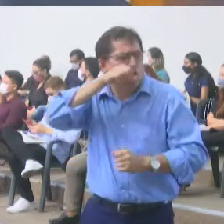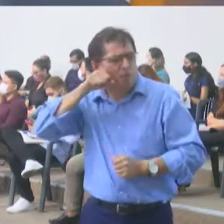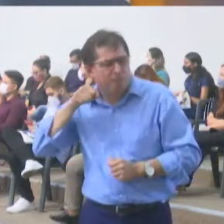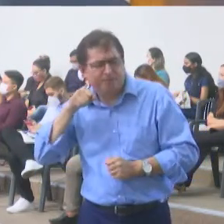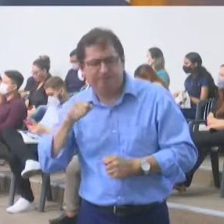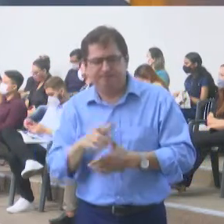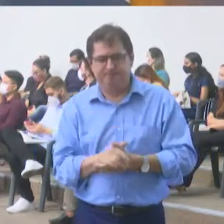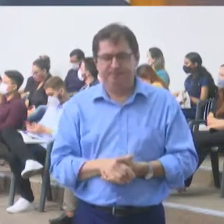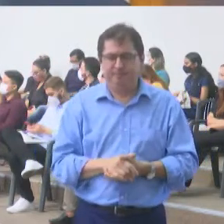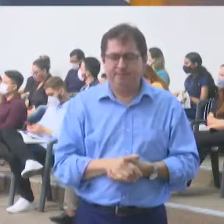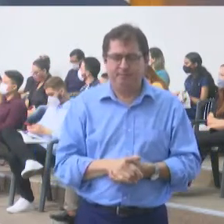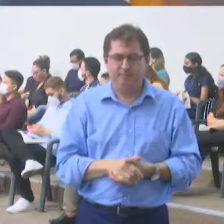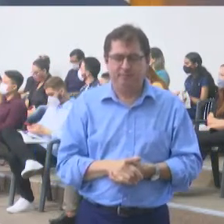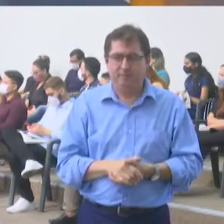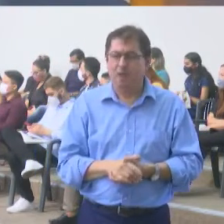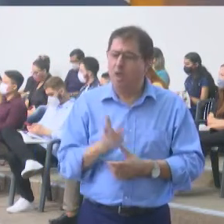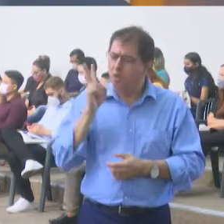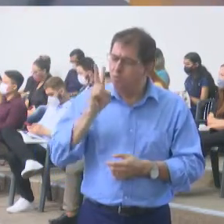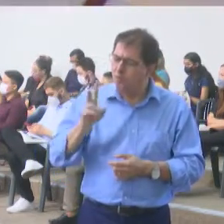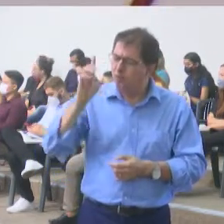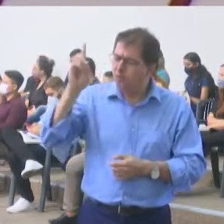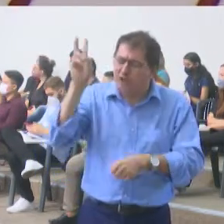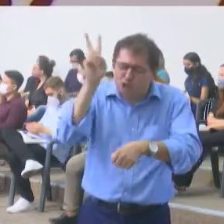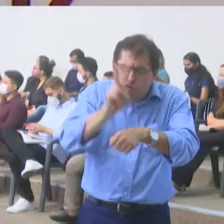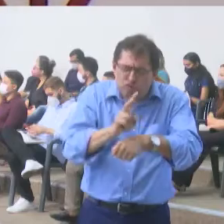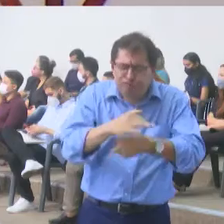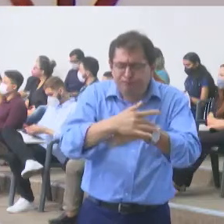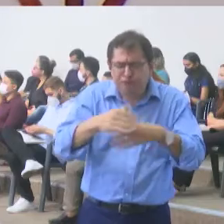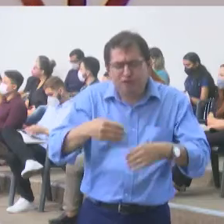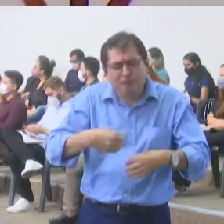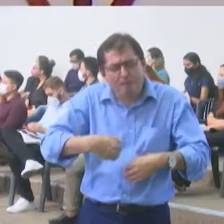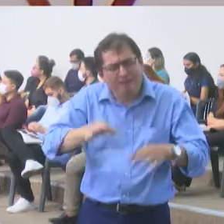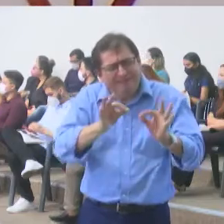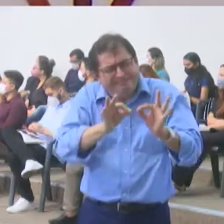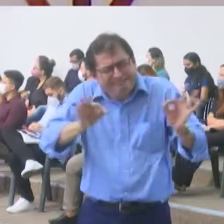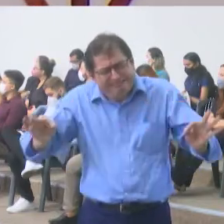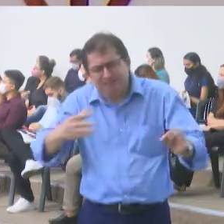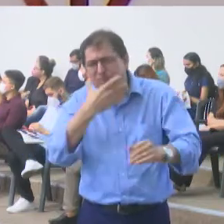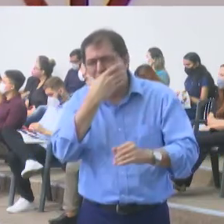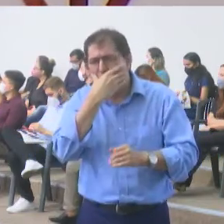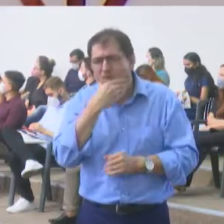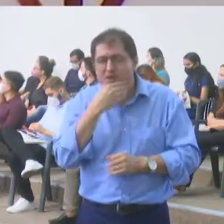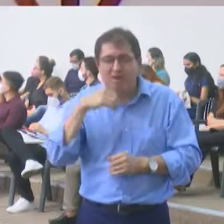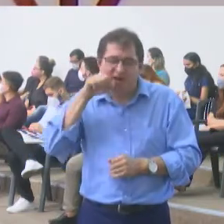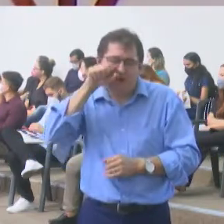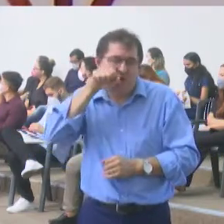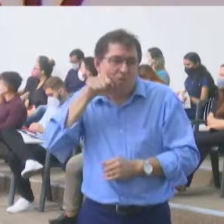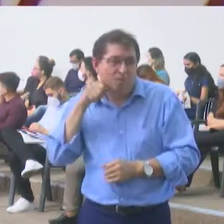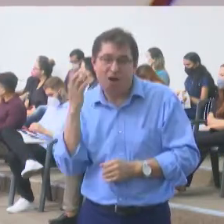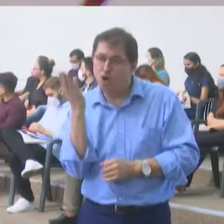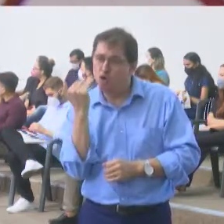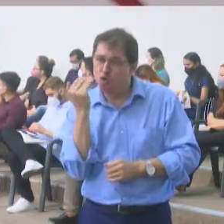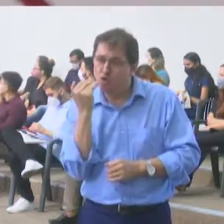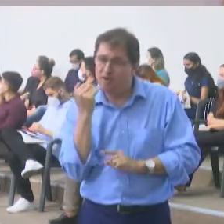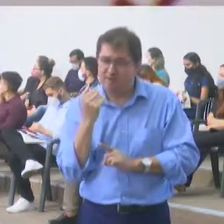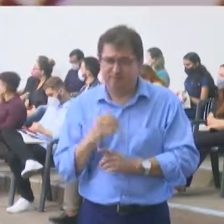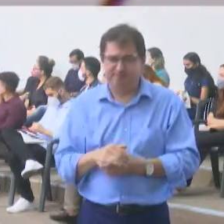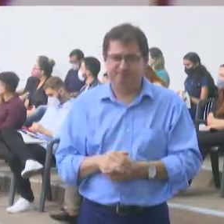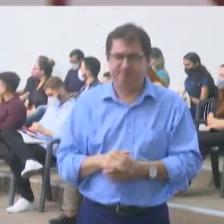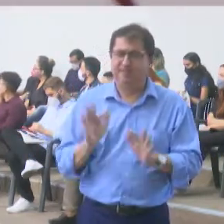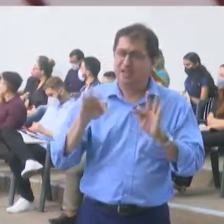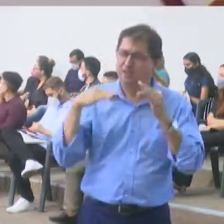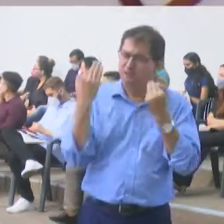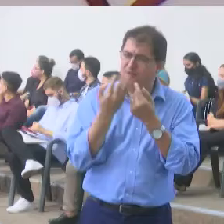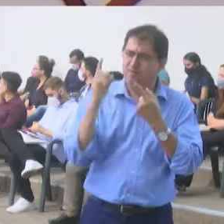temos aqui Deus cuidando das coisas mais elementares da vida do ser humano: o pão e o alimento, do outro lado, a